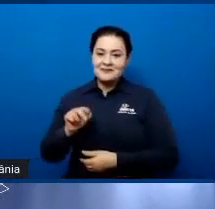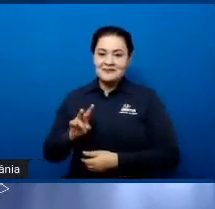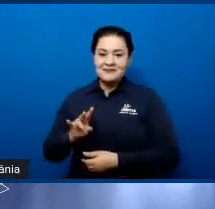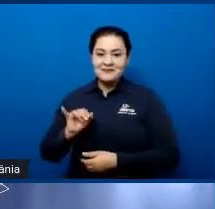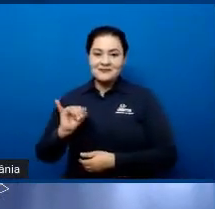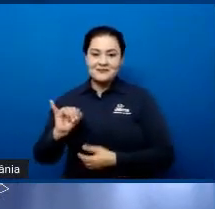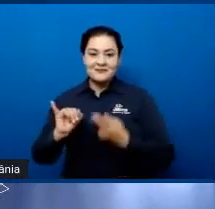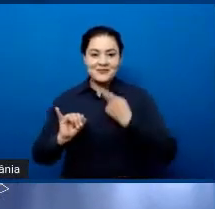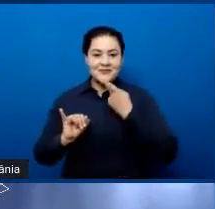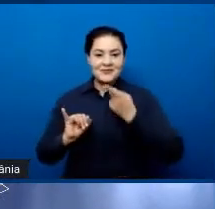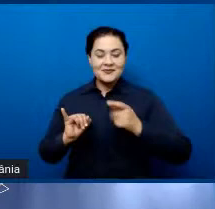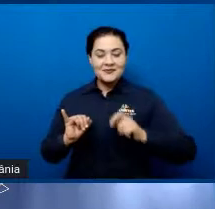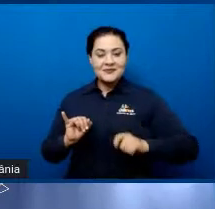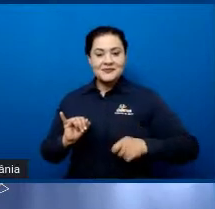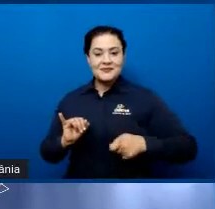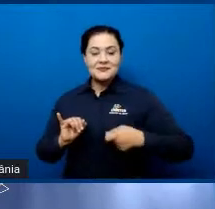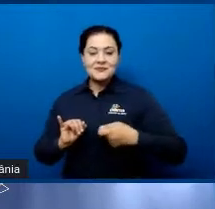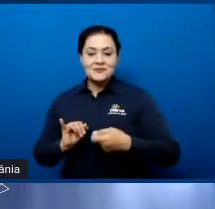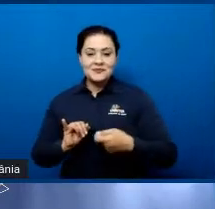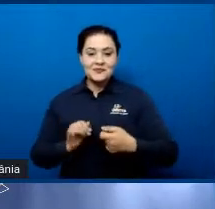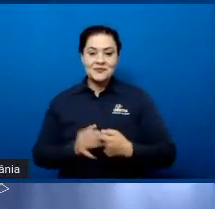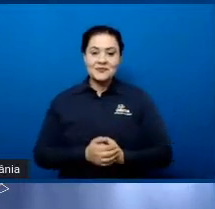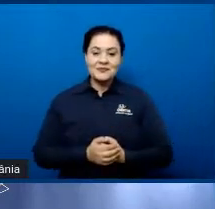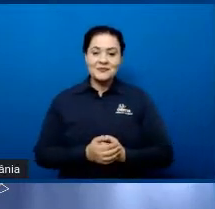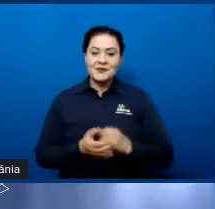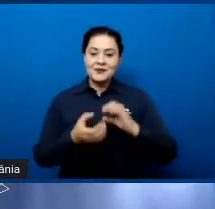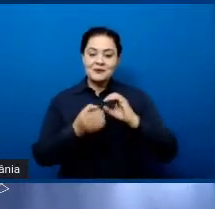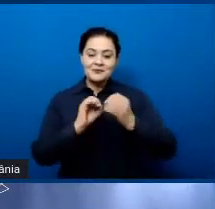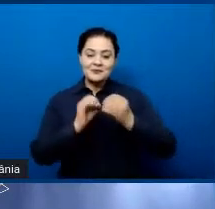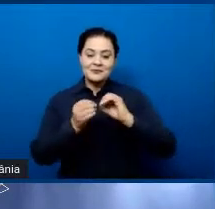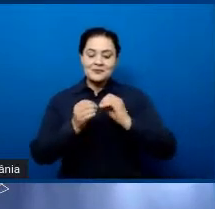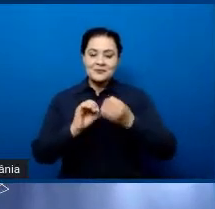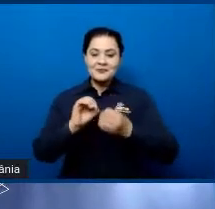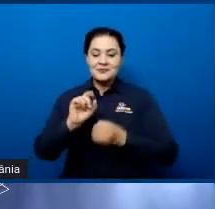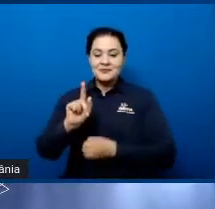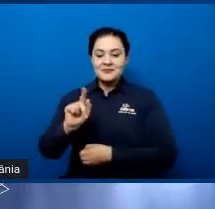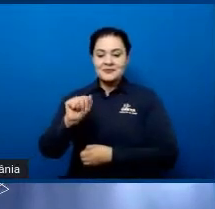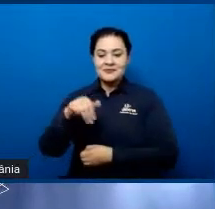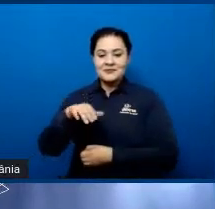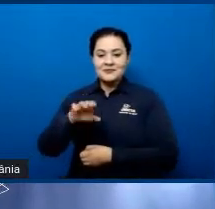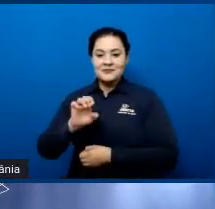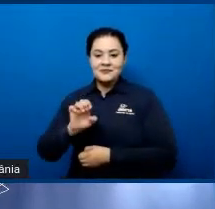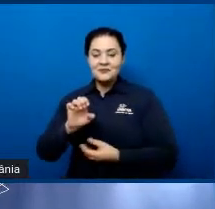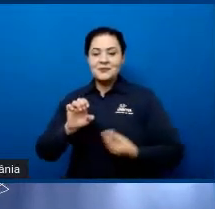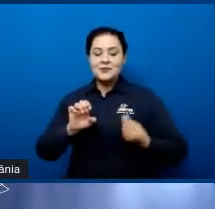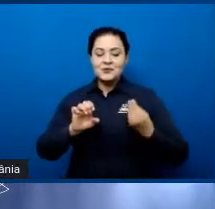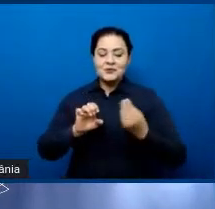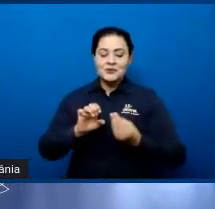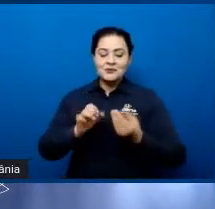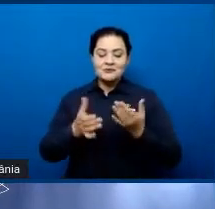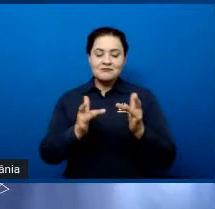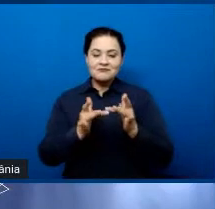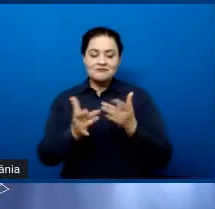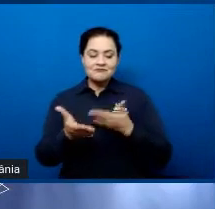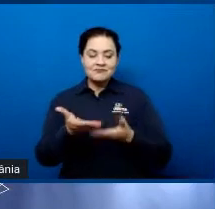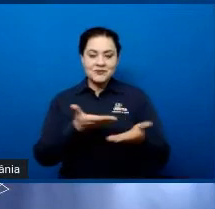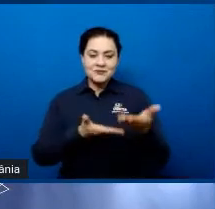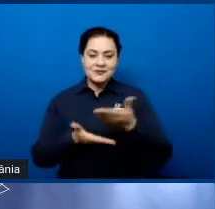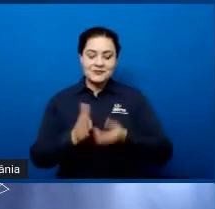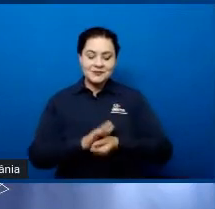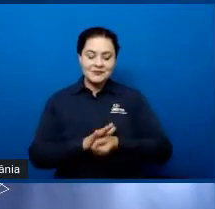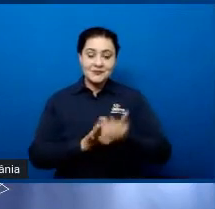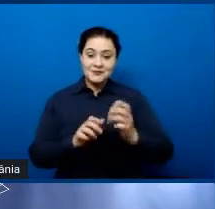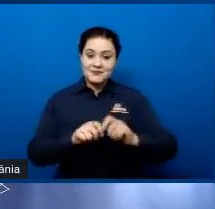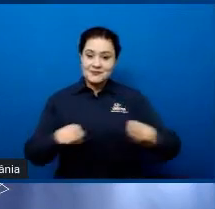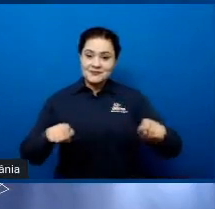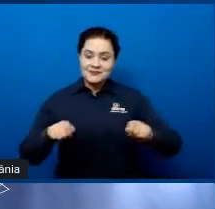então sobre o game, né? Então, como é que o game ele vai interagir em várias áreas